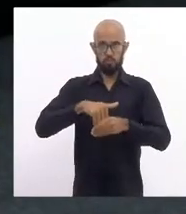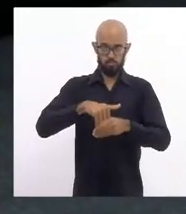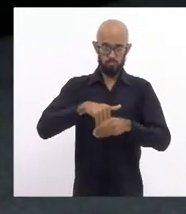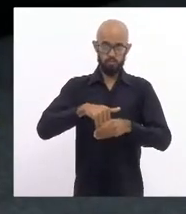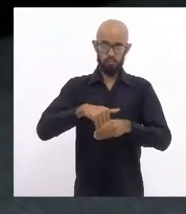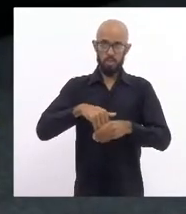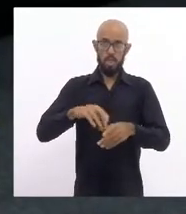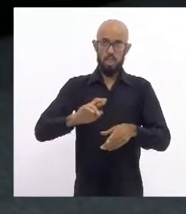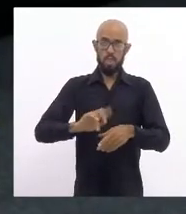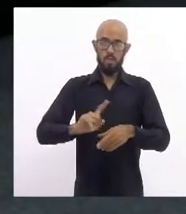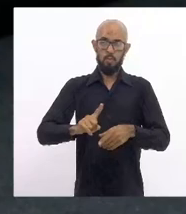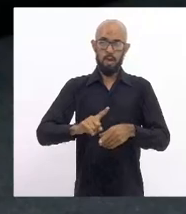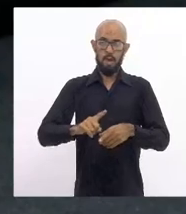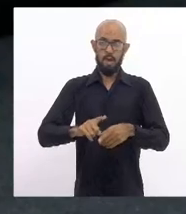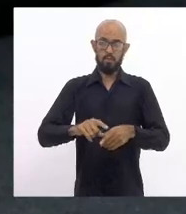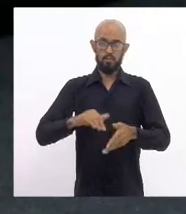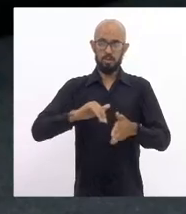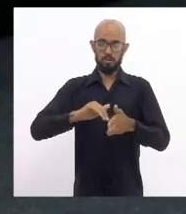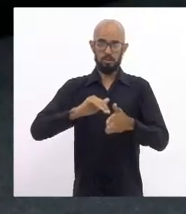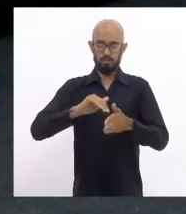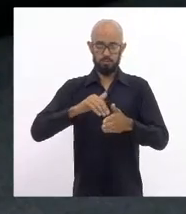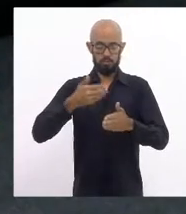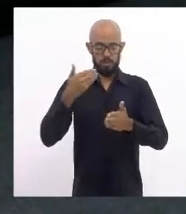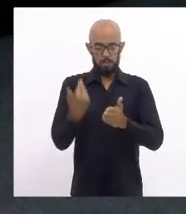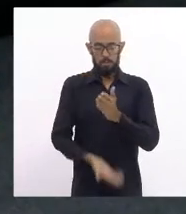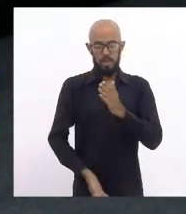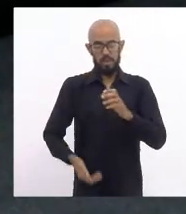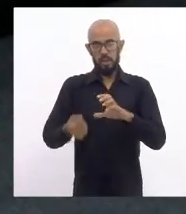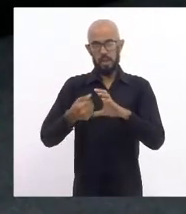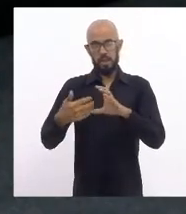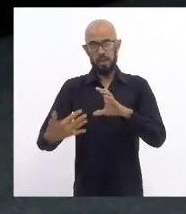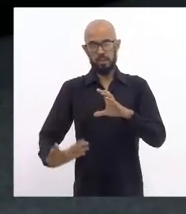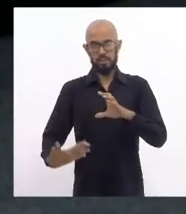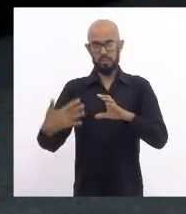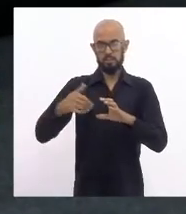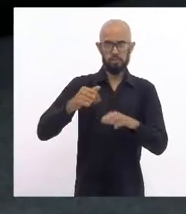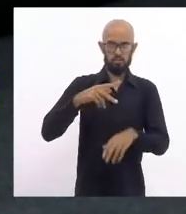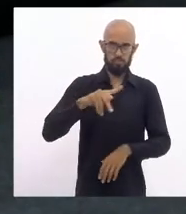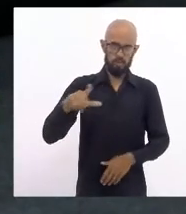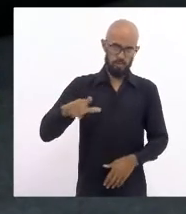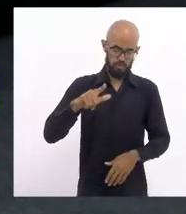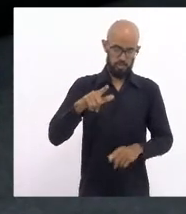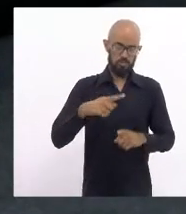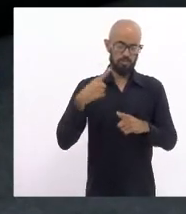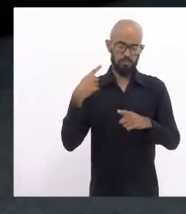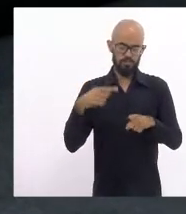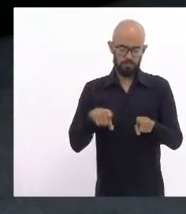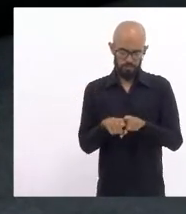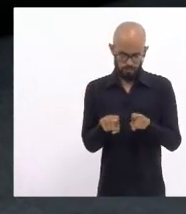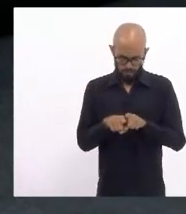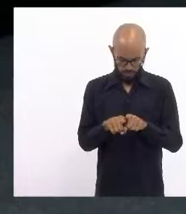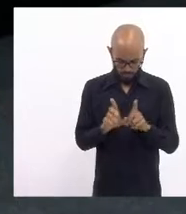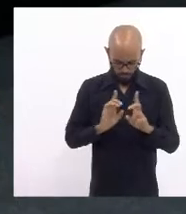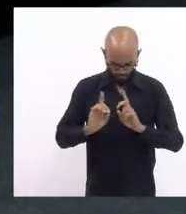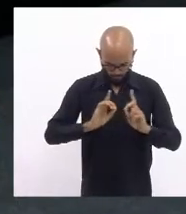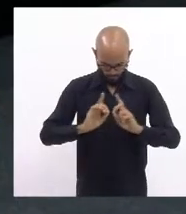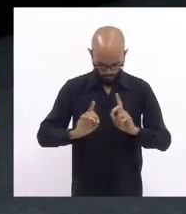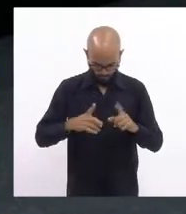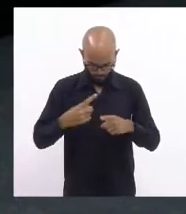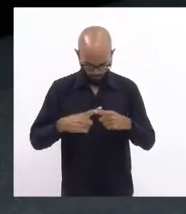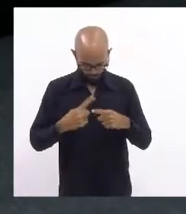um projeto e descaracterizar a natureza desse projeto. O que nós estamos discutindo aqui também é que essa